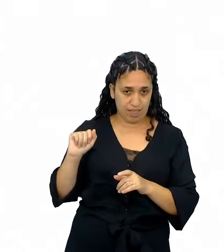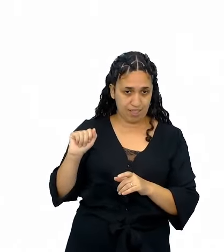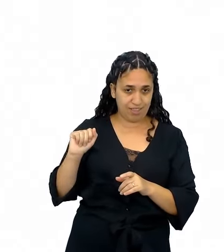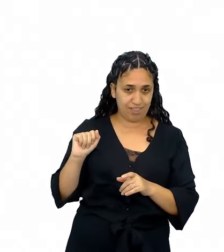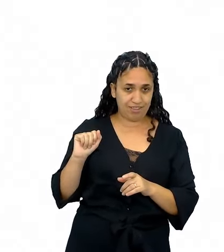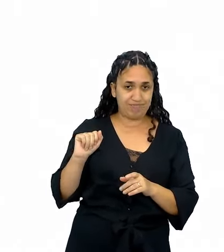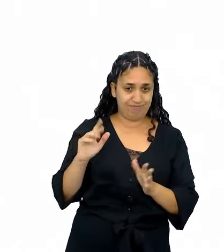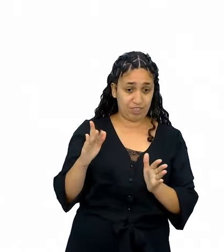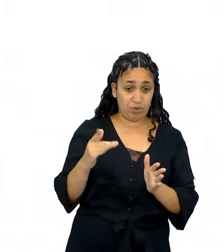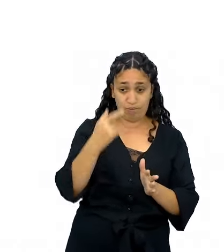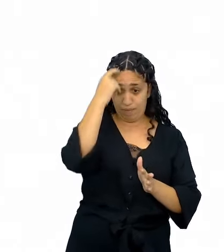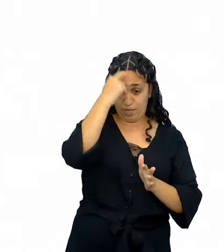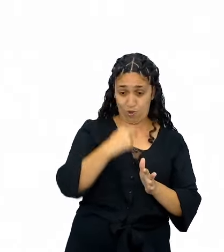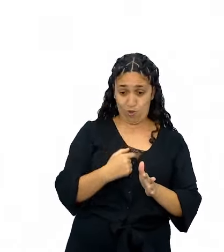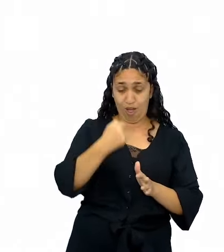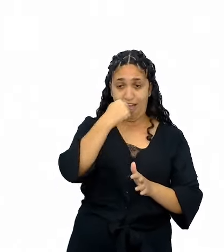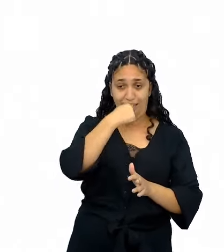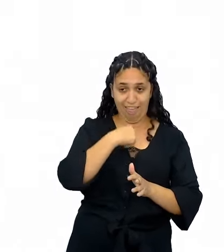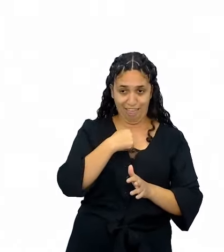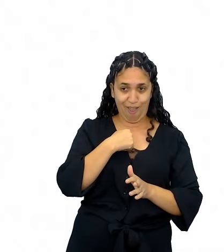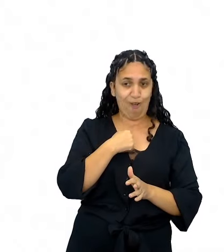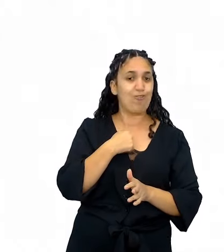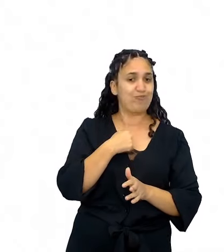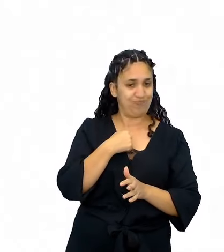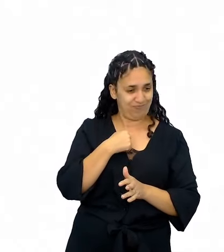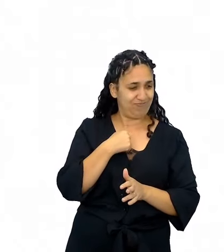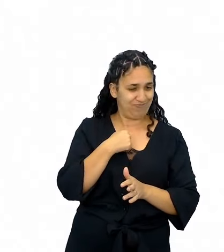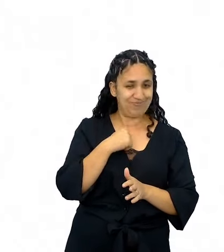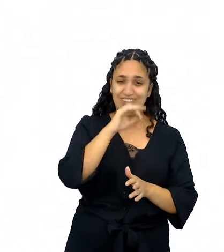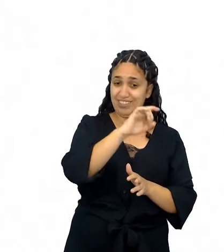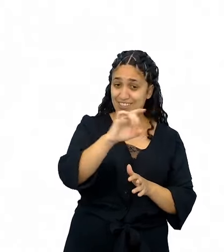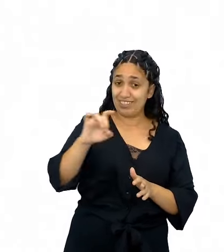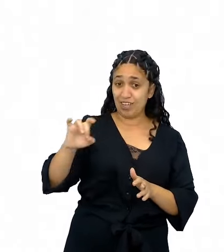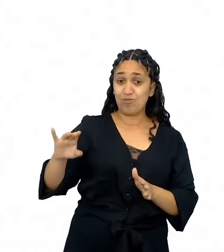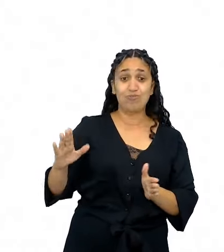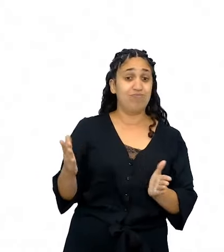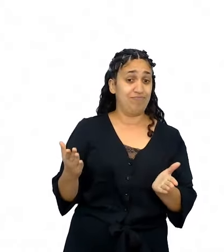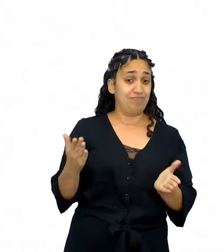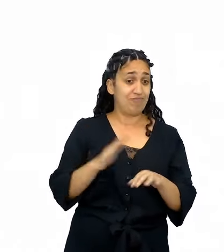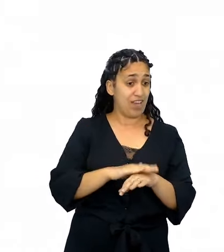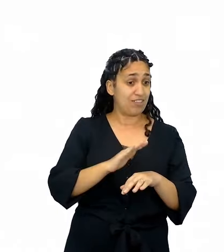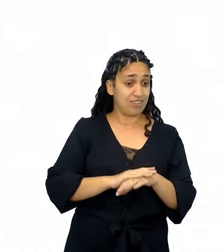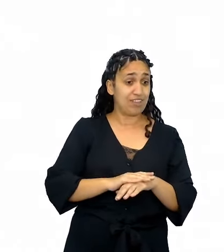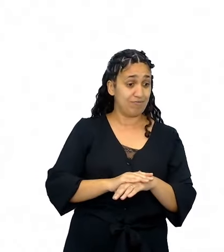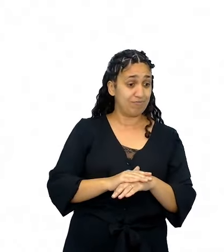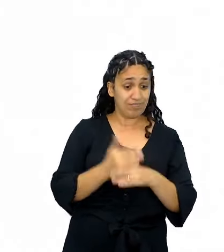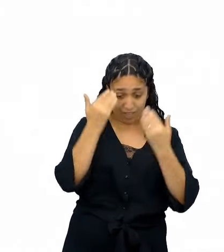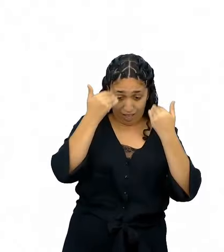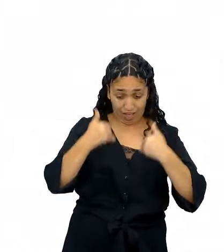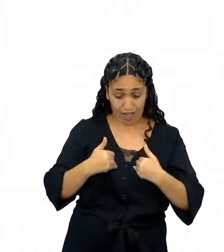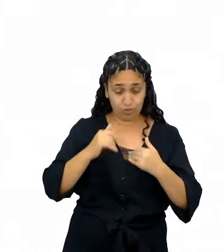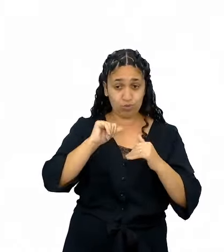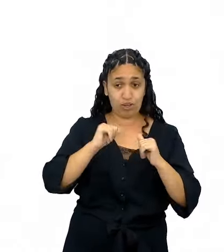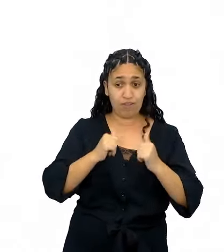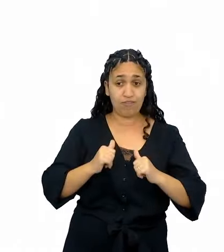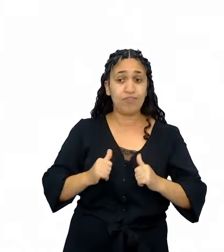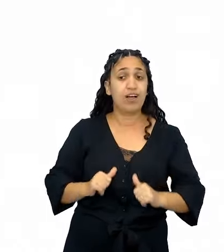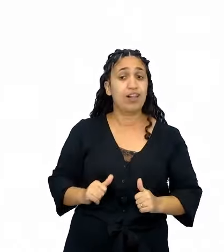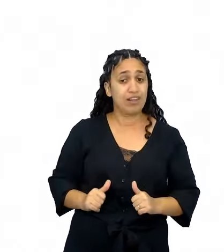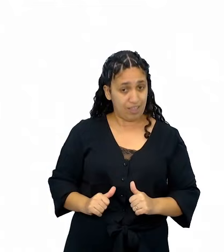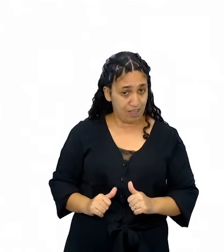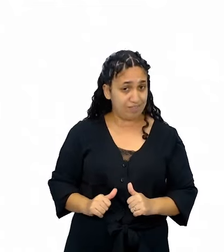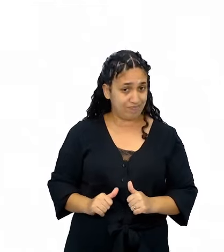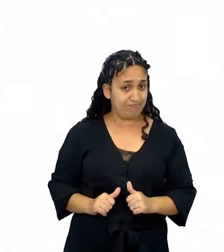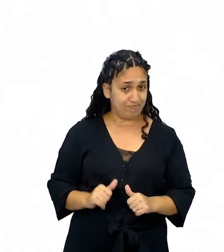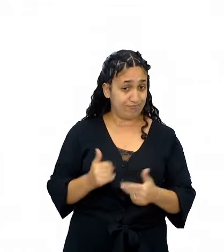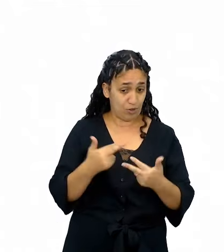autoavaliar, se autoavaliar, avaliar o trabalho realizado. Li e compreendi o texto escolhido, consegui compreender o assunto